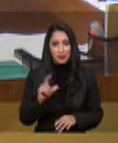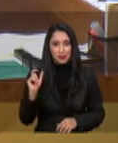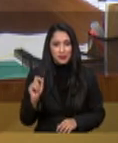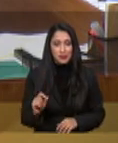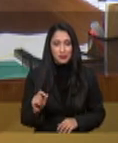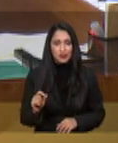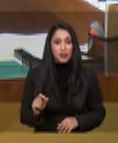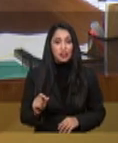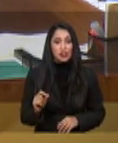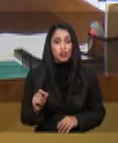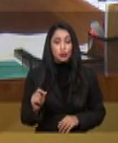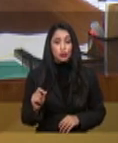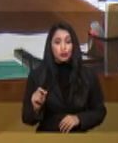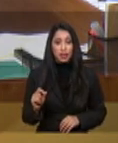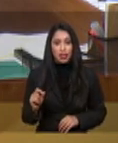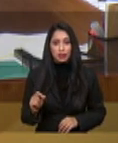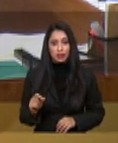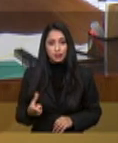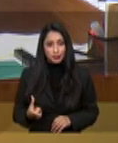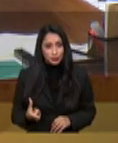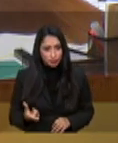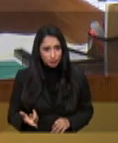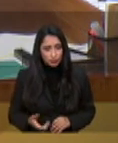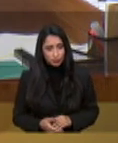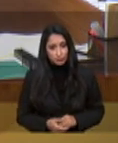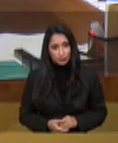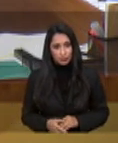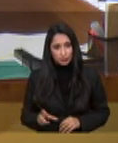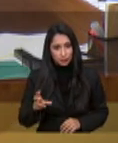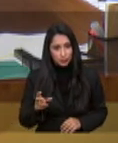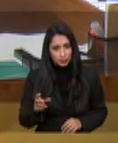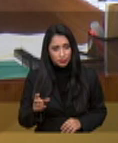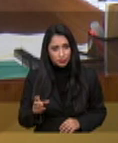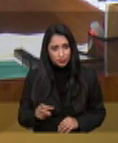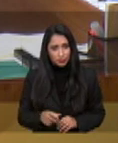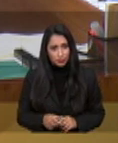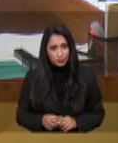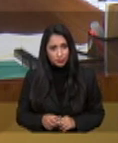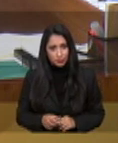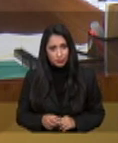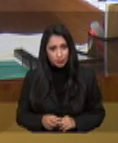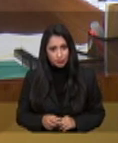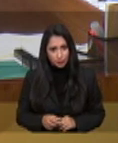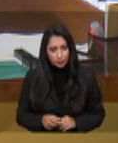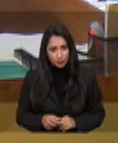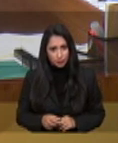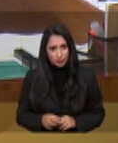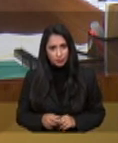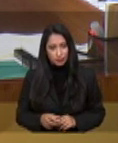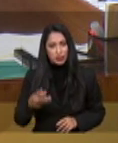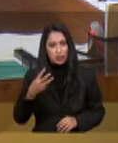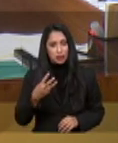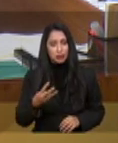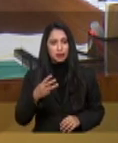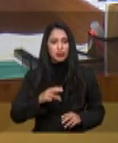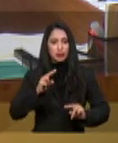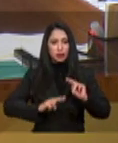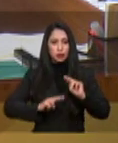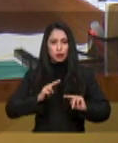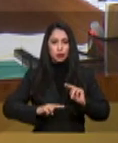título ilustrativo ao que decidido na ADI 5018, pleno ministro Roberto Barroso, julgada em 13 de junho de